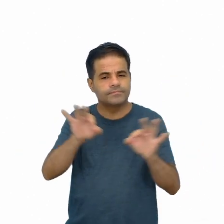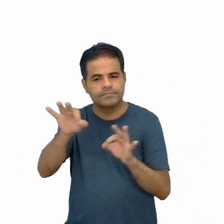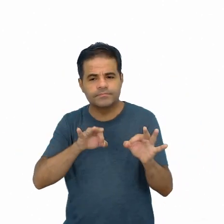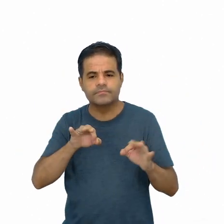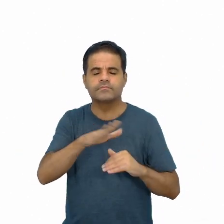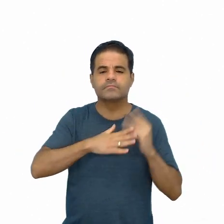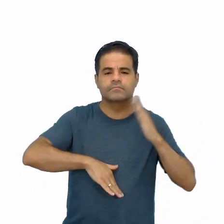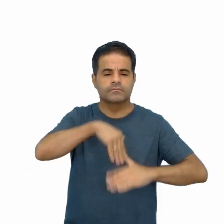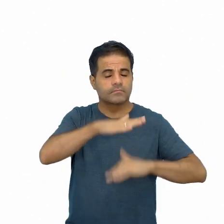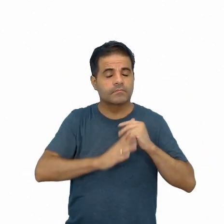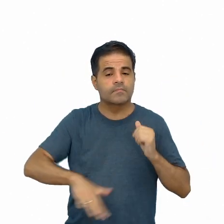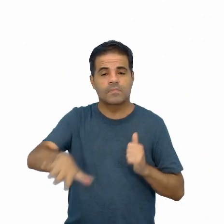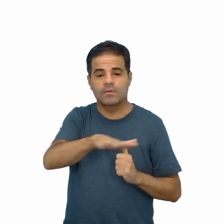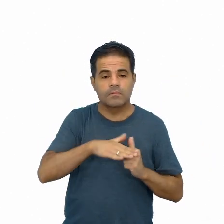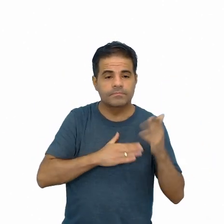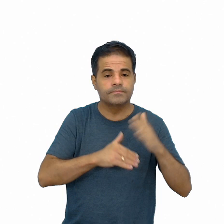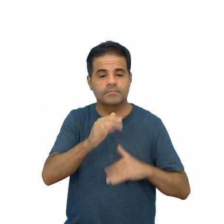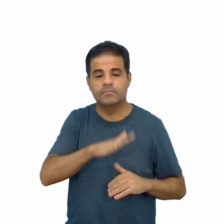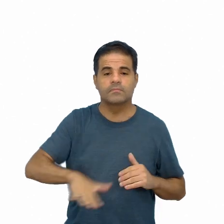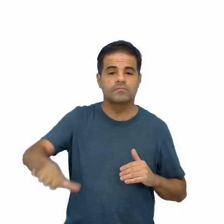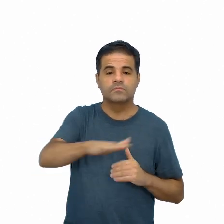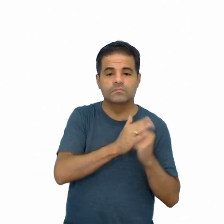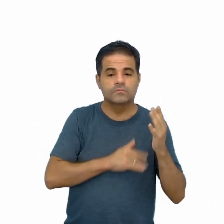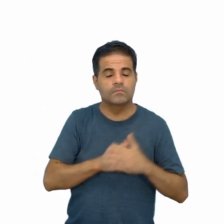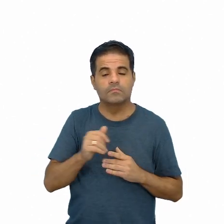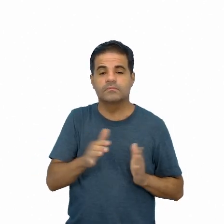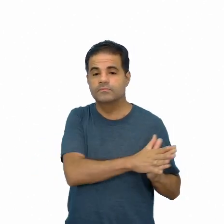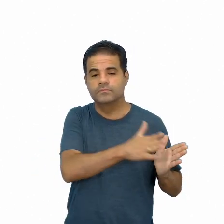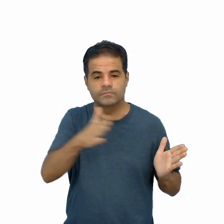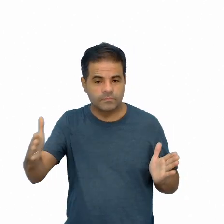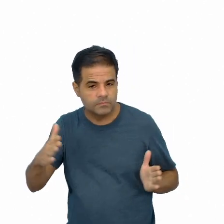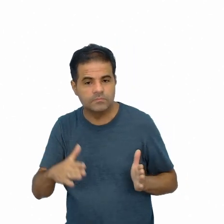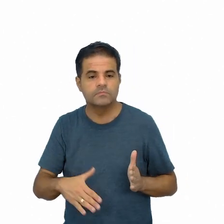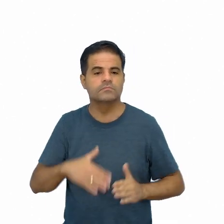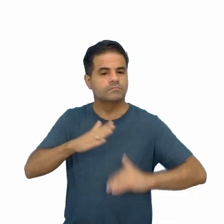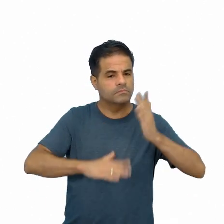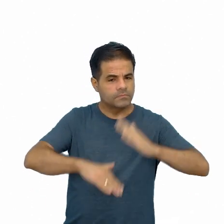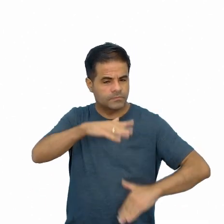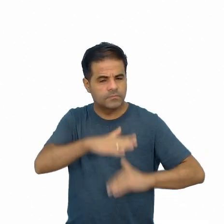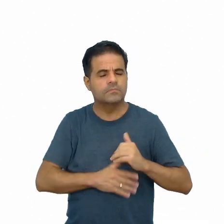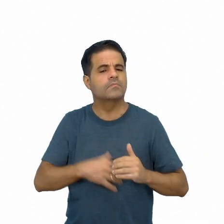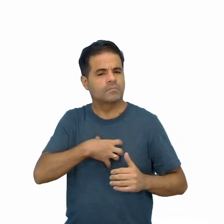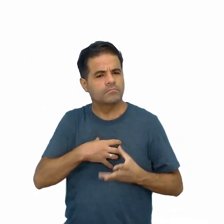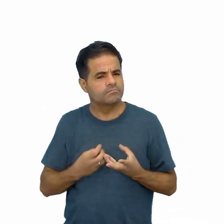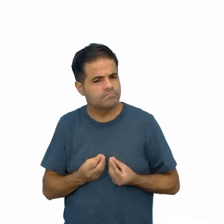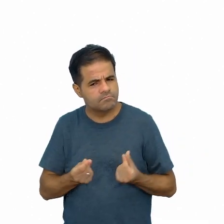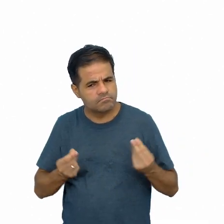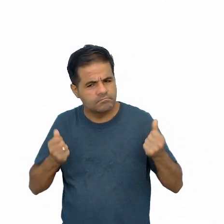de ações a partir de habilidades fragilizadas, ou seja, as habilidades que tiveram